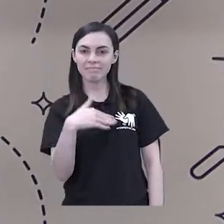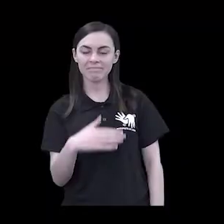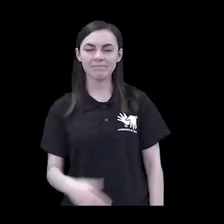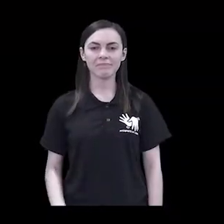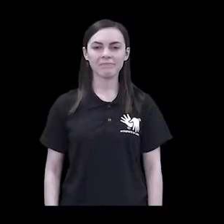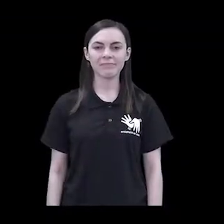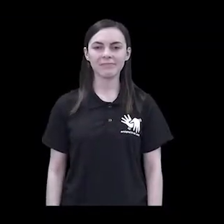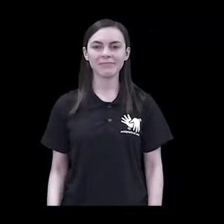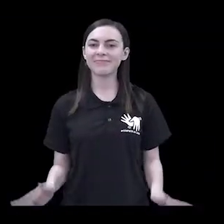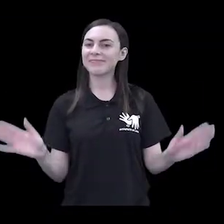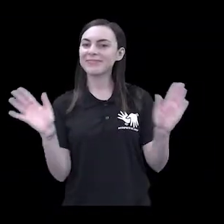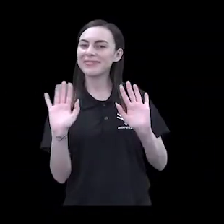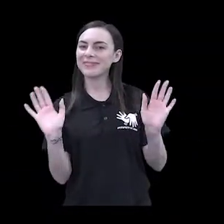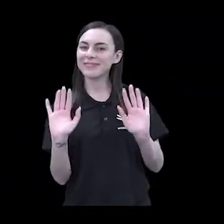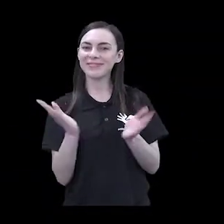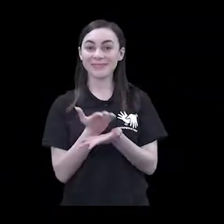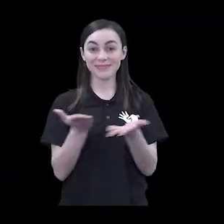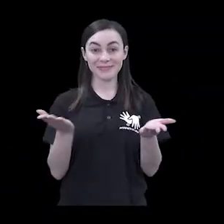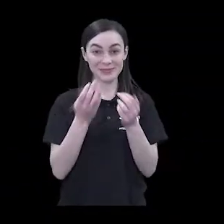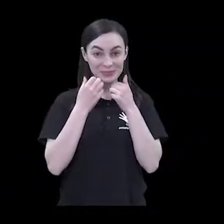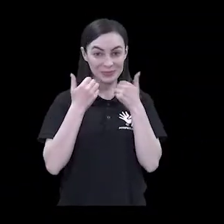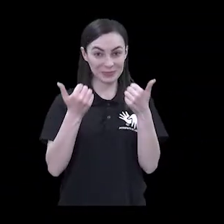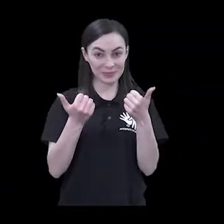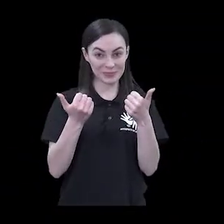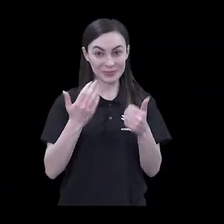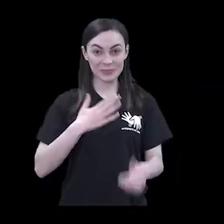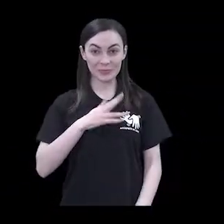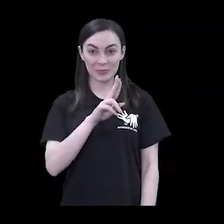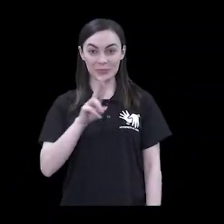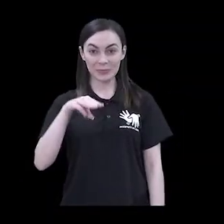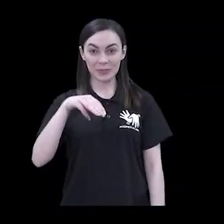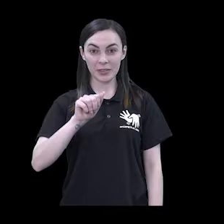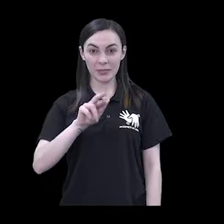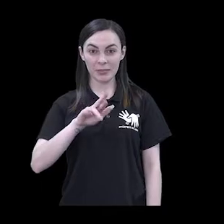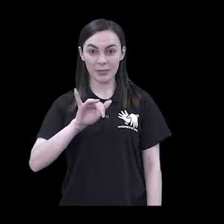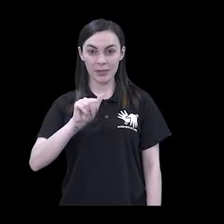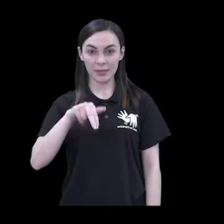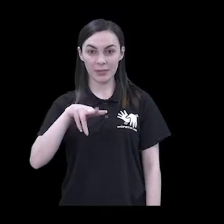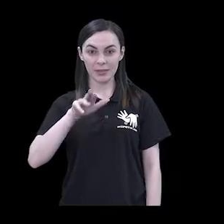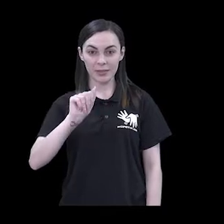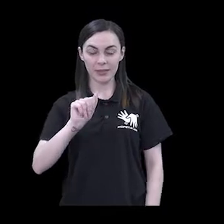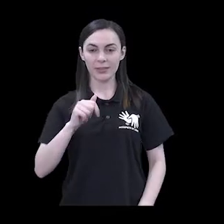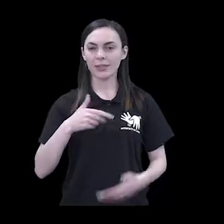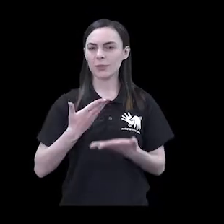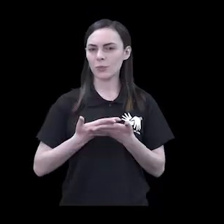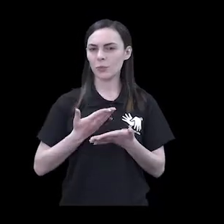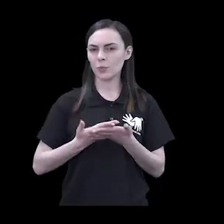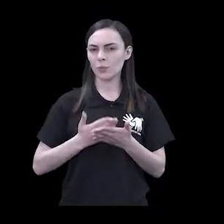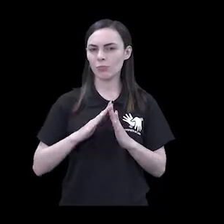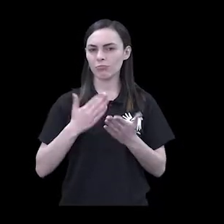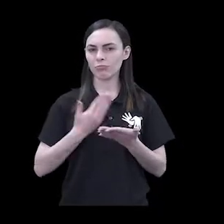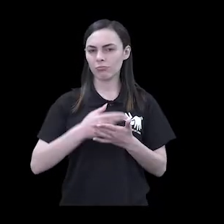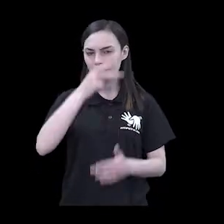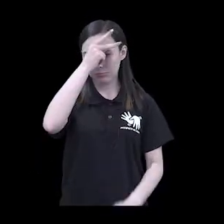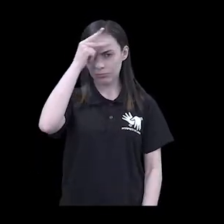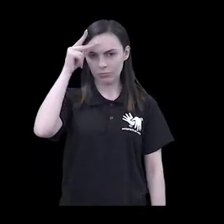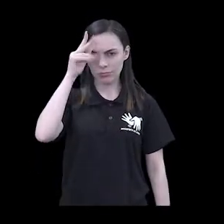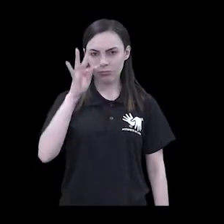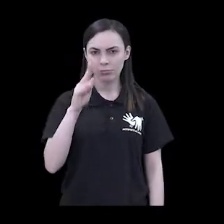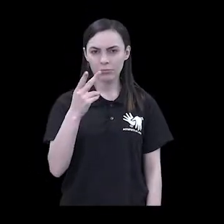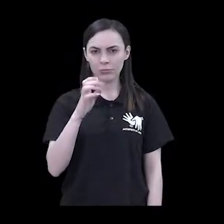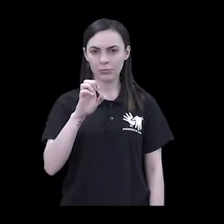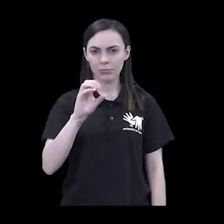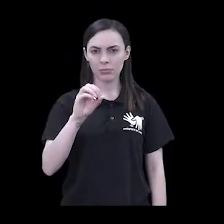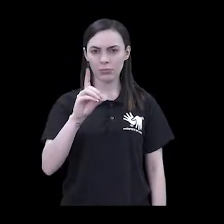Vamos lá! Olá pessoal, tudo bem? Eu sou a Mariana, estudo na Escola Municipal Teodoro de